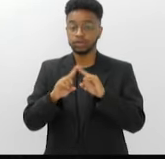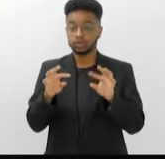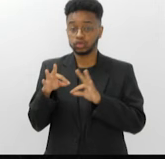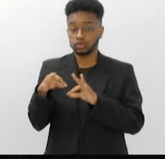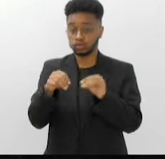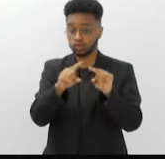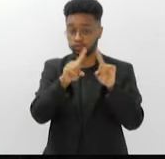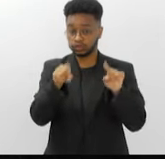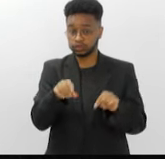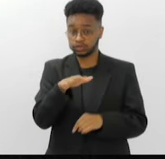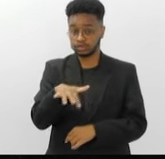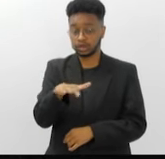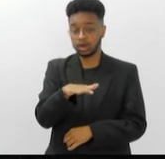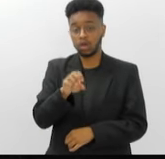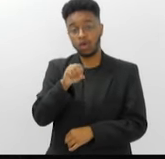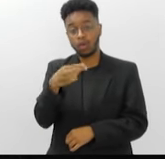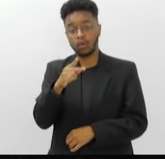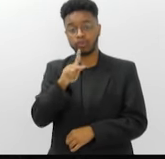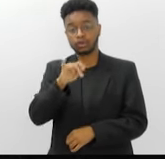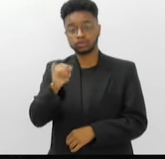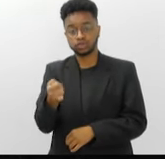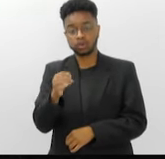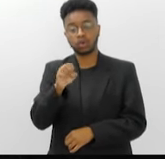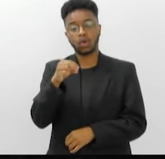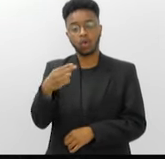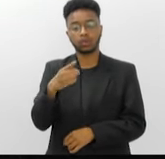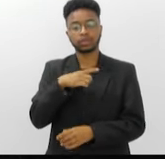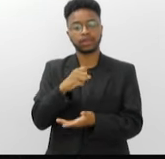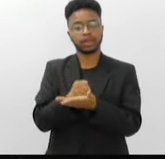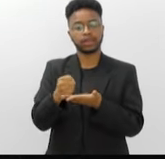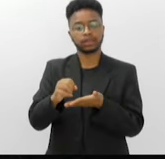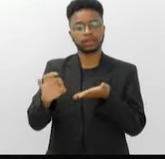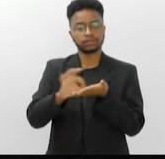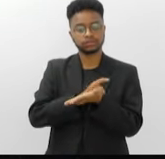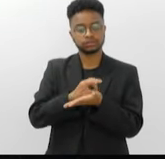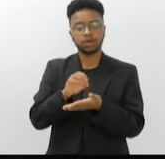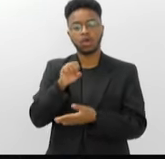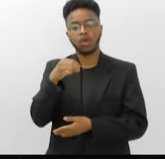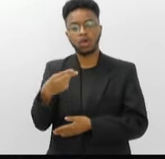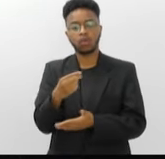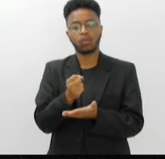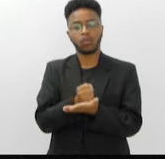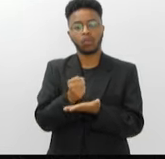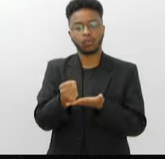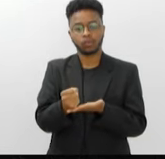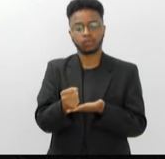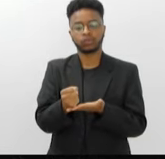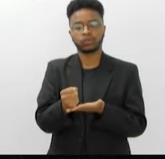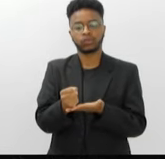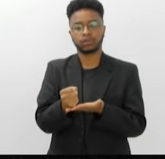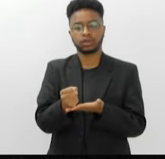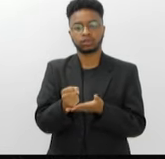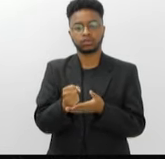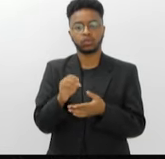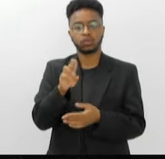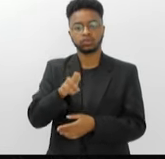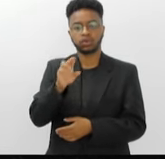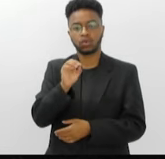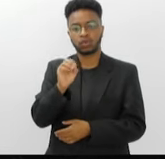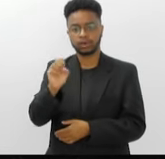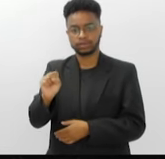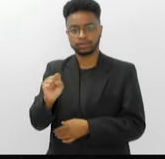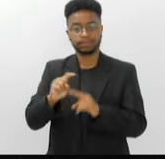trabalham, ou são PJ, ou têm carteira assinada, ou são contratados pelas OS.